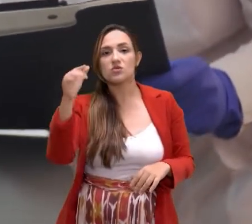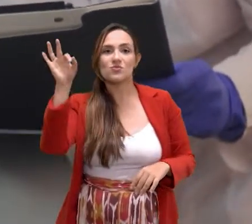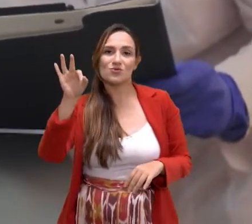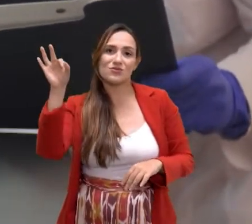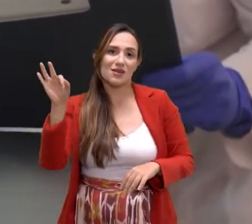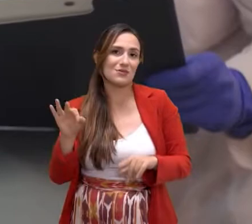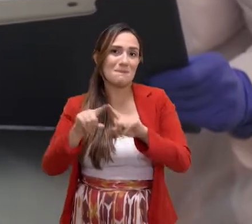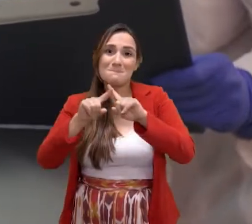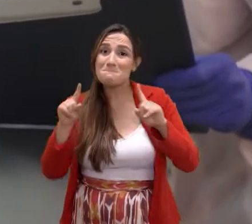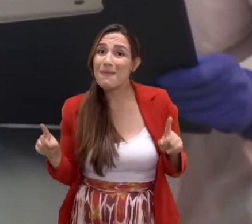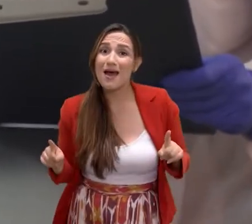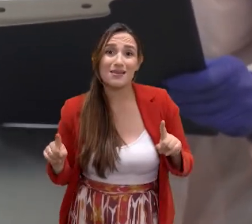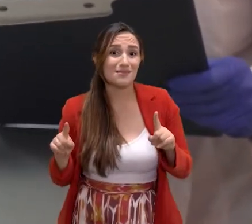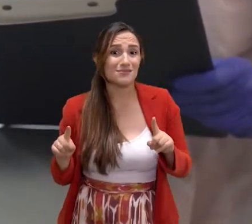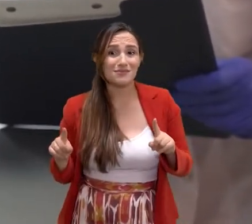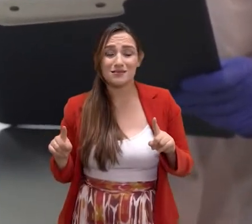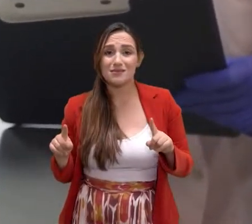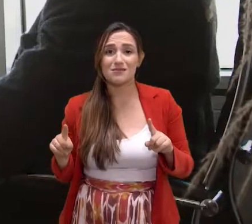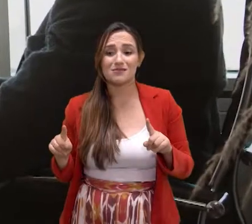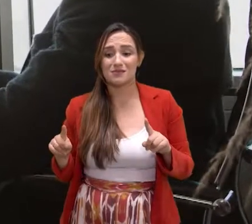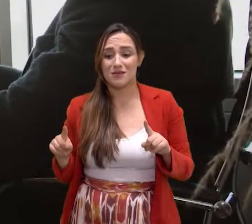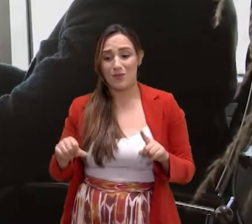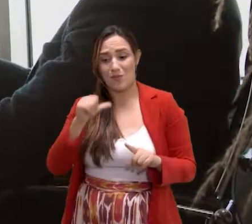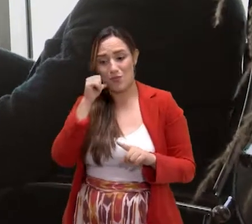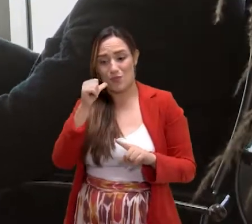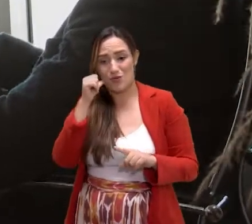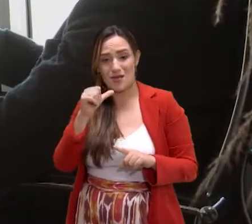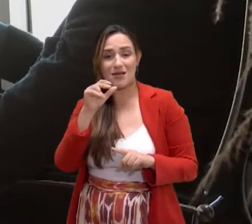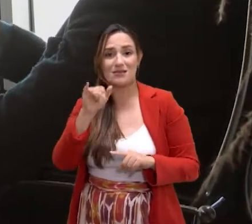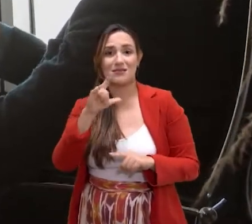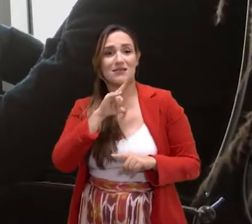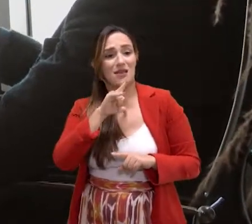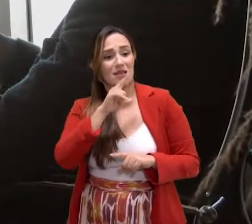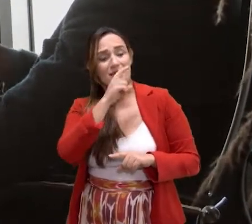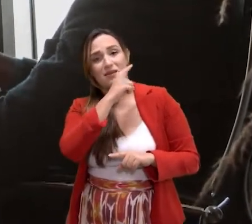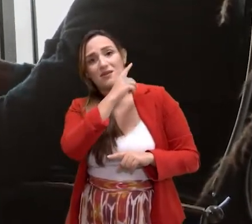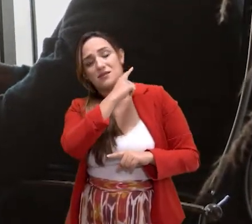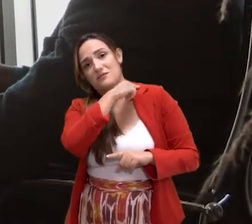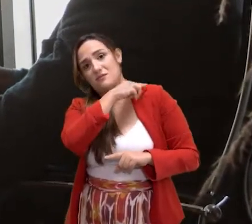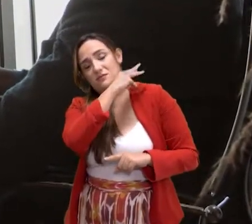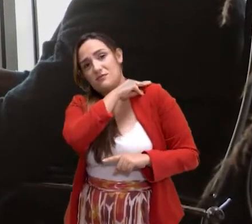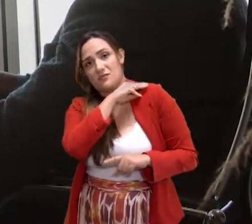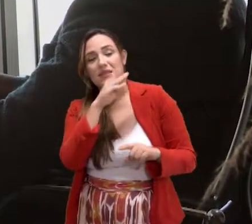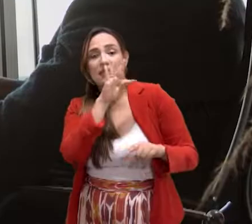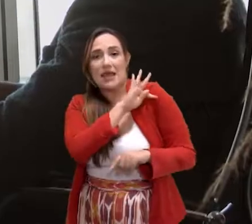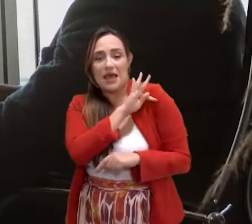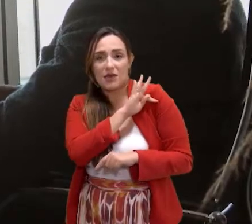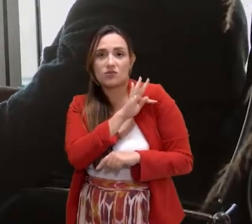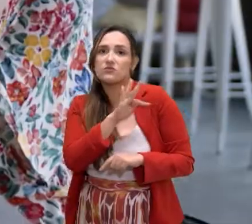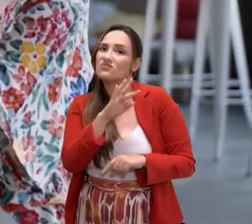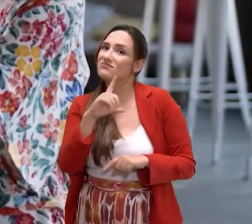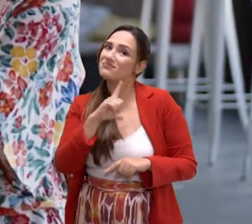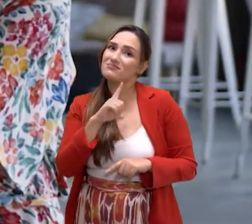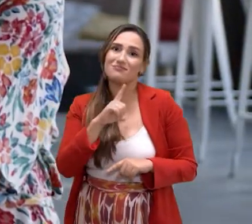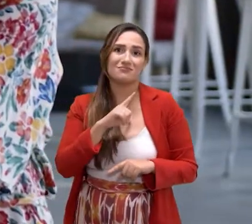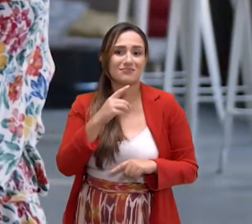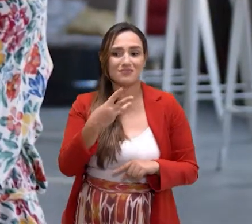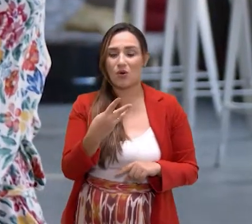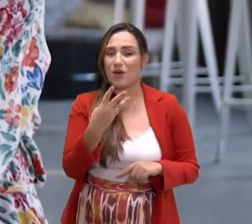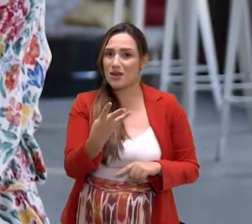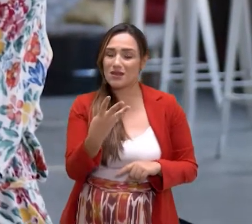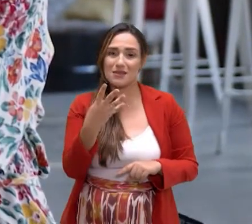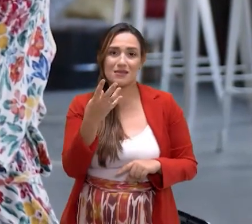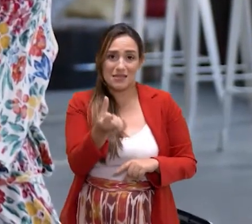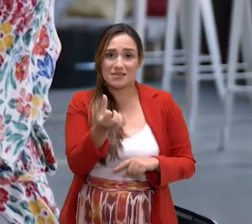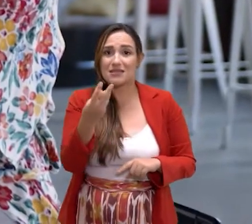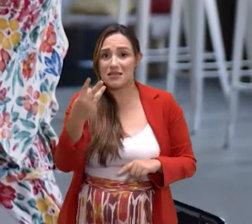de 82% e cai para 63% entre mulheres com ensino técnico e para